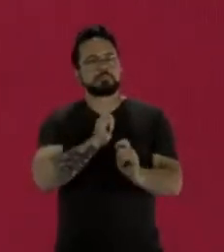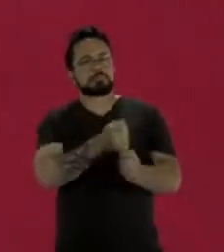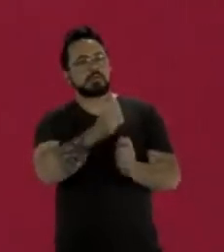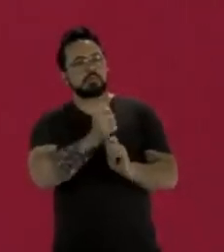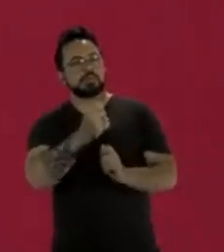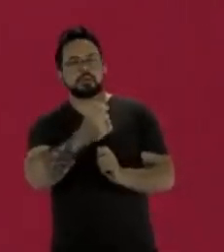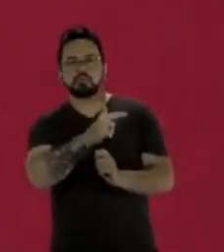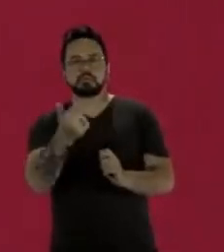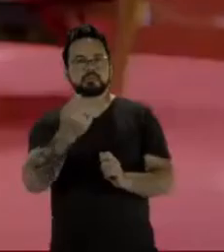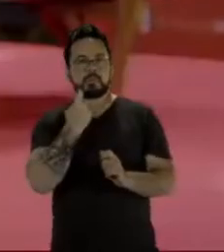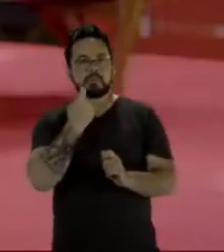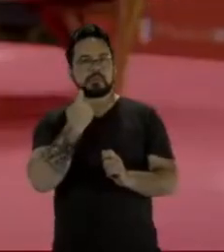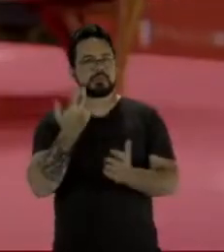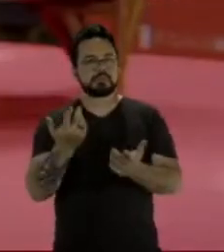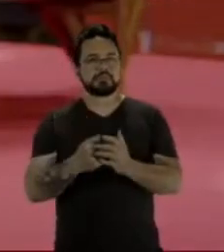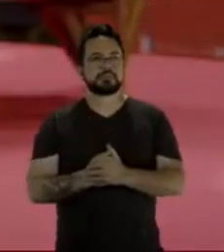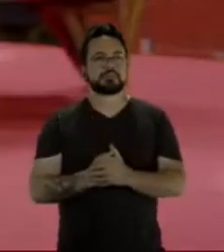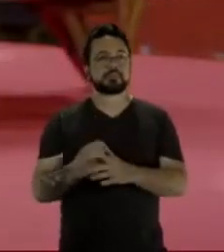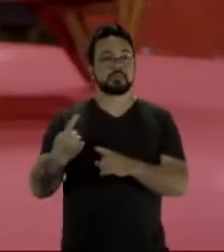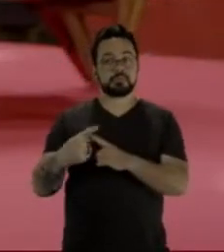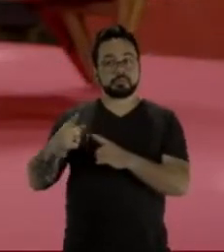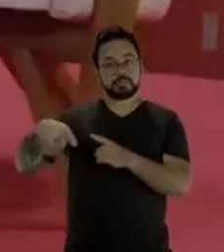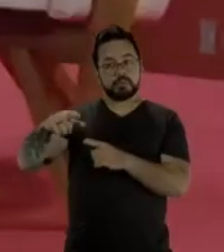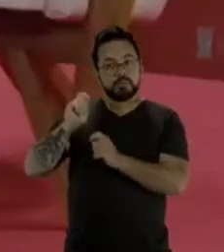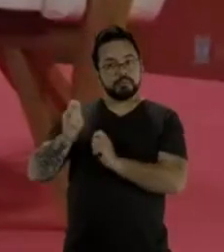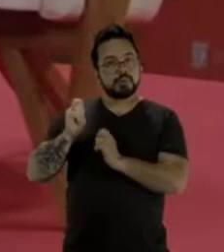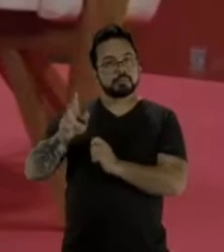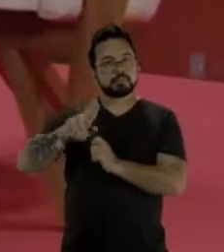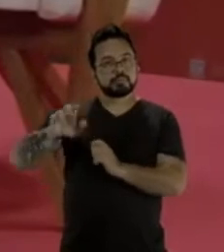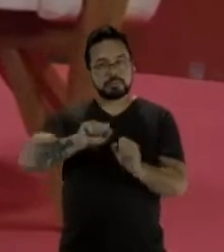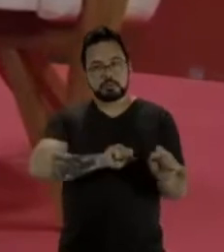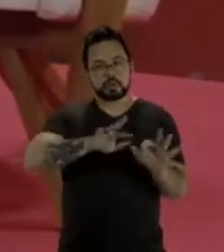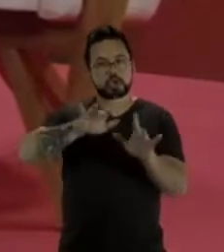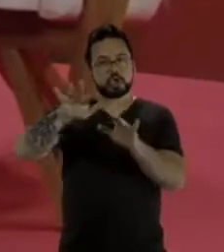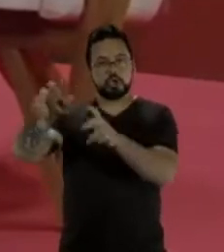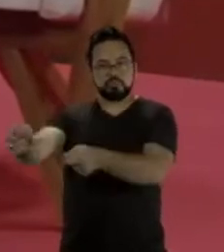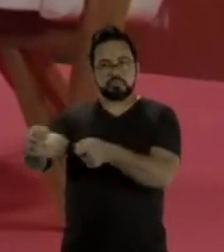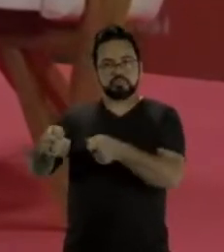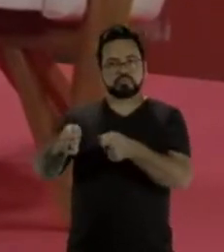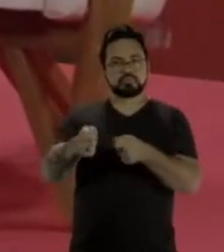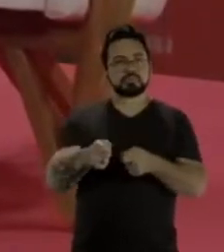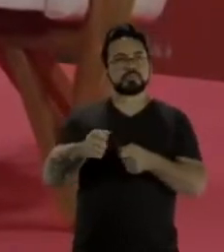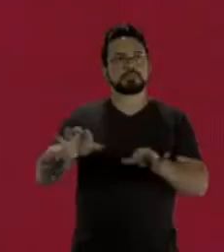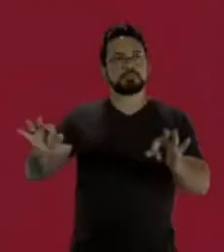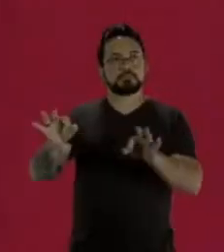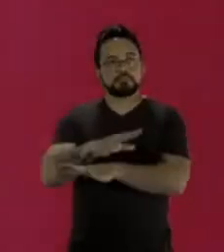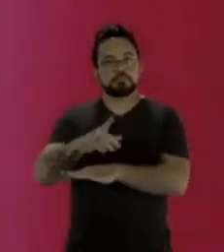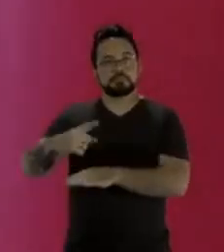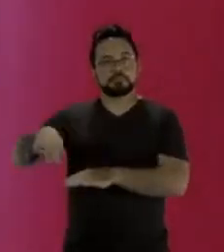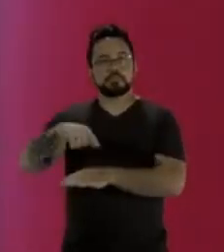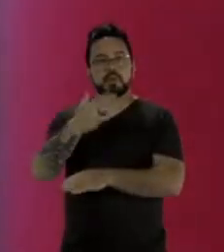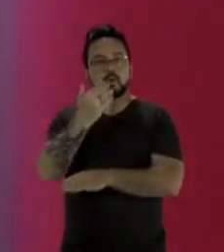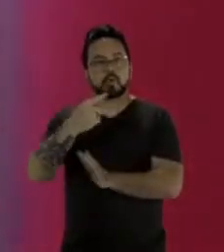você vai pescar no recreio, não tem mais peixe como tinha. Porque a pesca abusiva de rede está acabando com os fitoplânctons, que, na